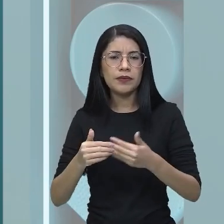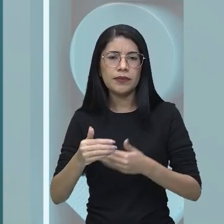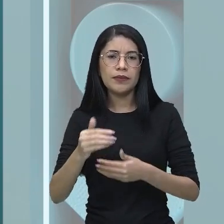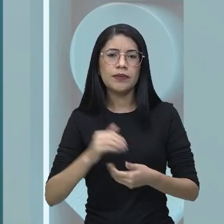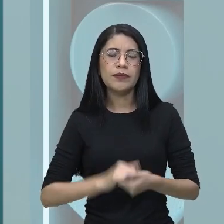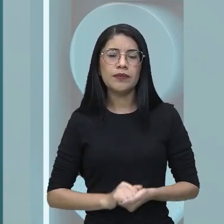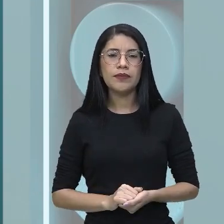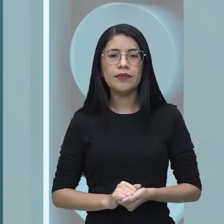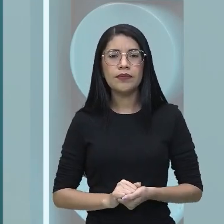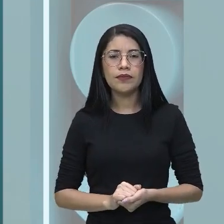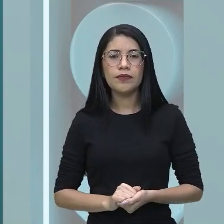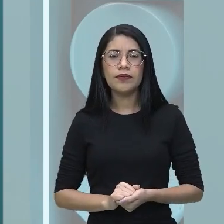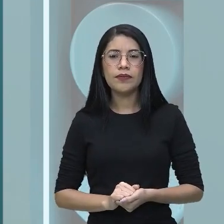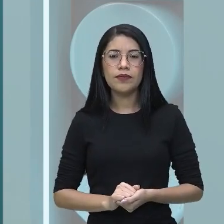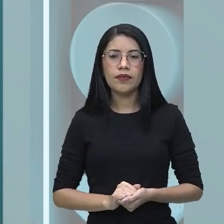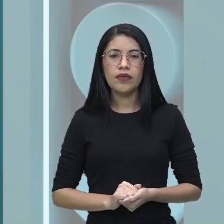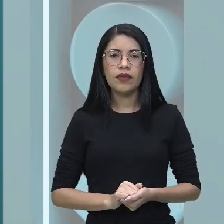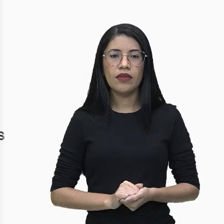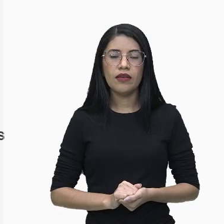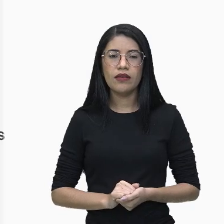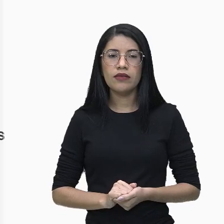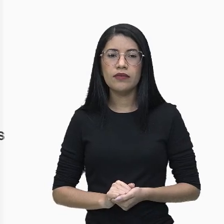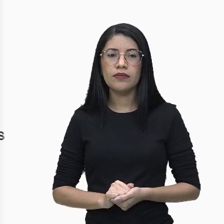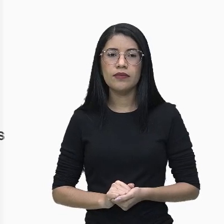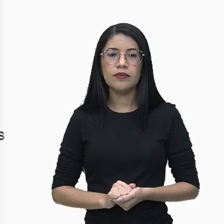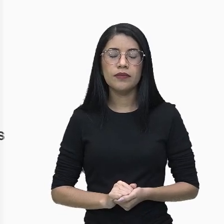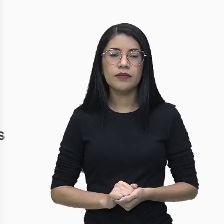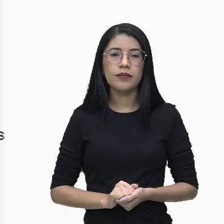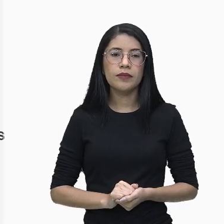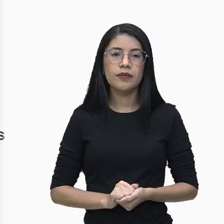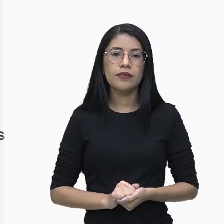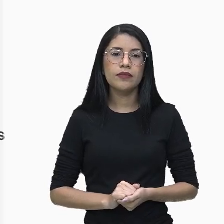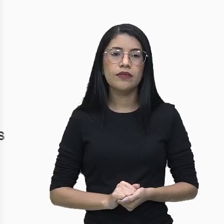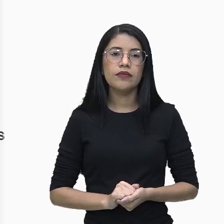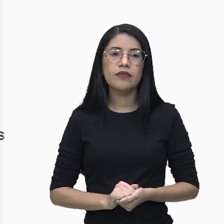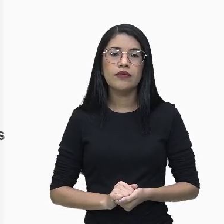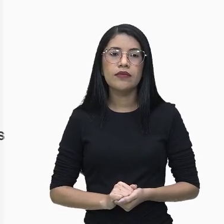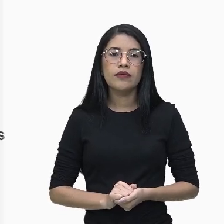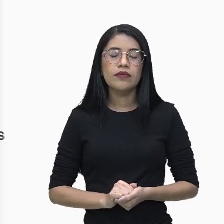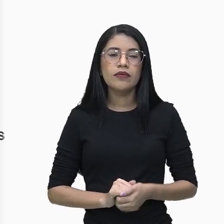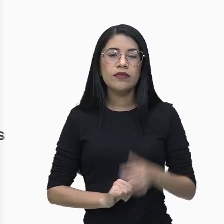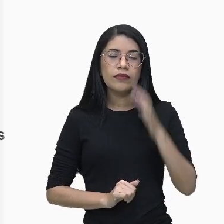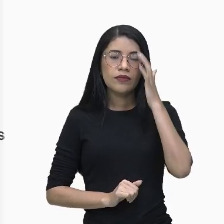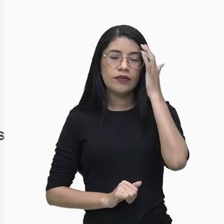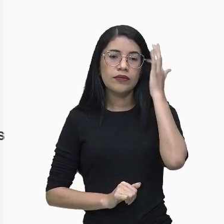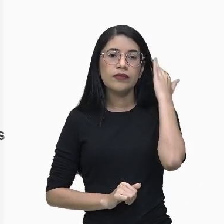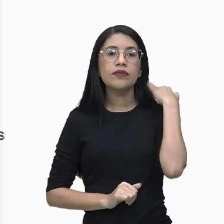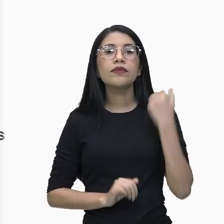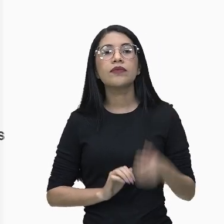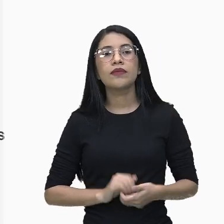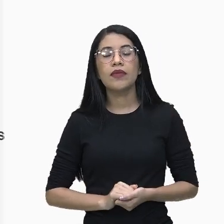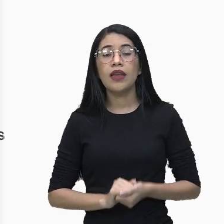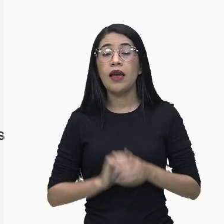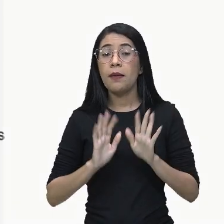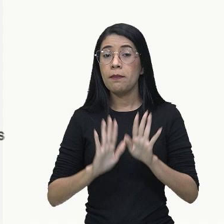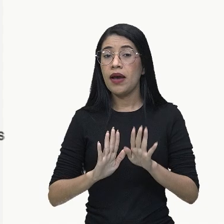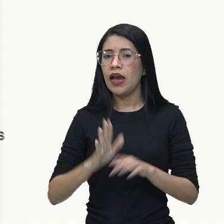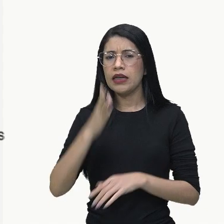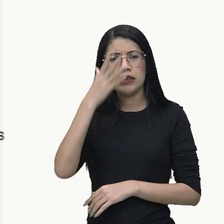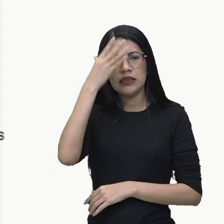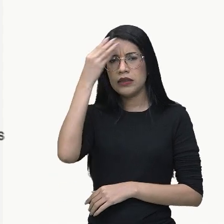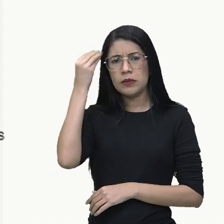que a gente possa refletir um pouquinho mais colocando aí exatamente Já os outros versos Mas ó não se